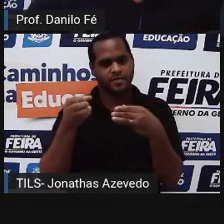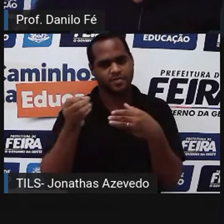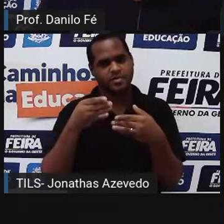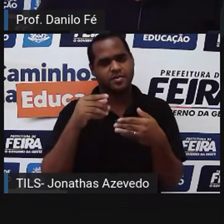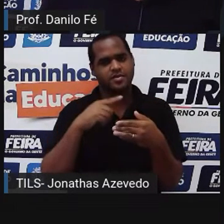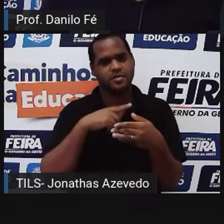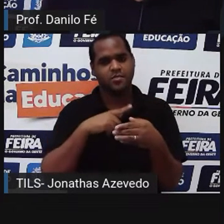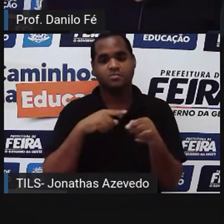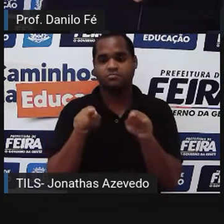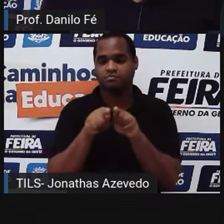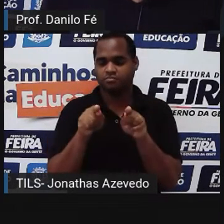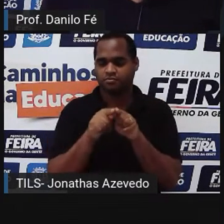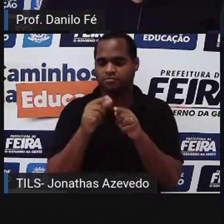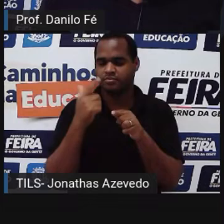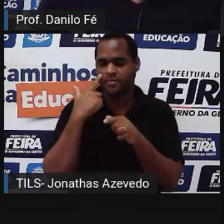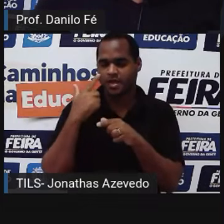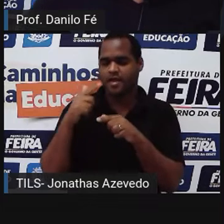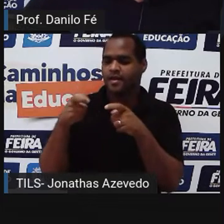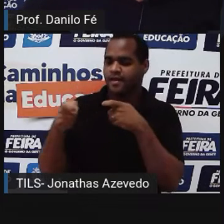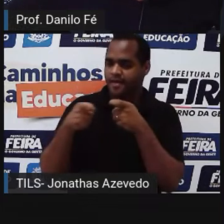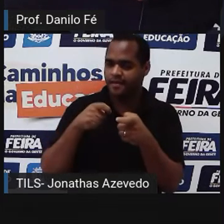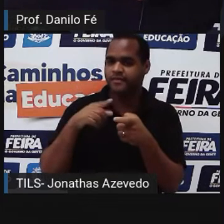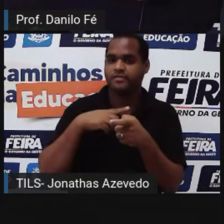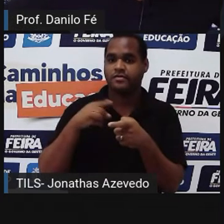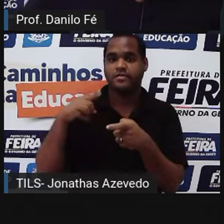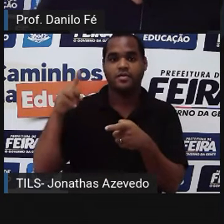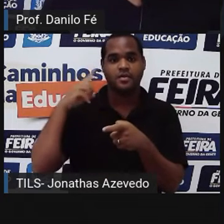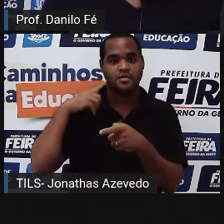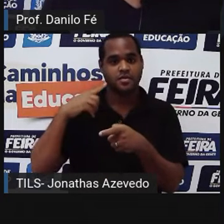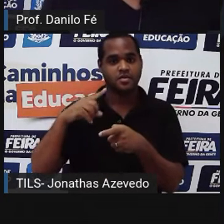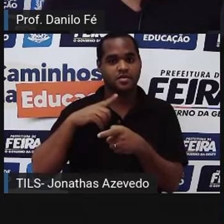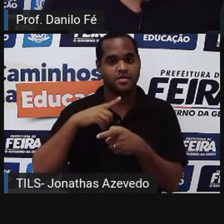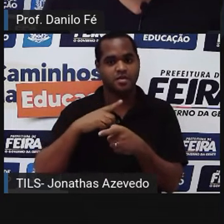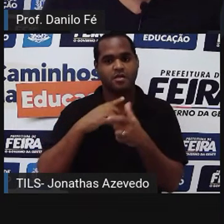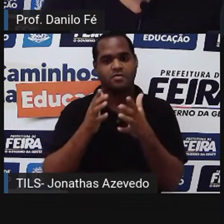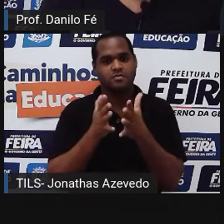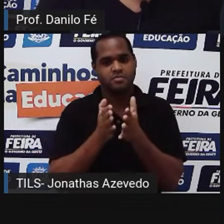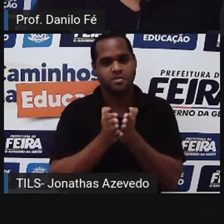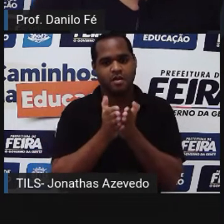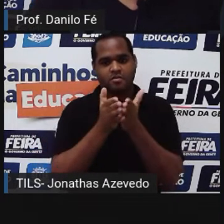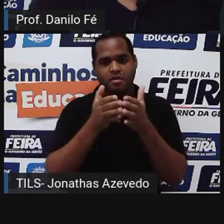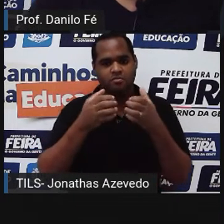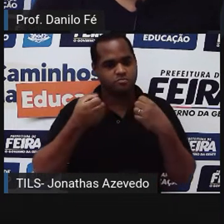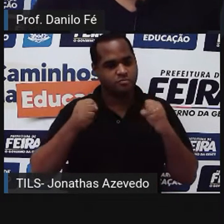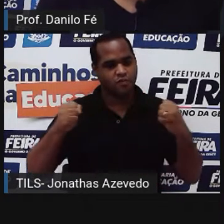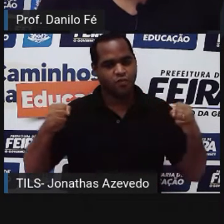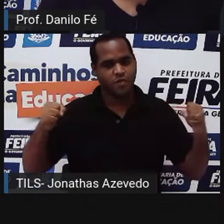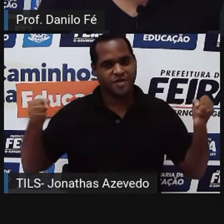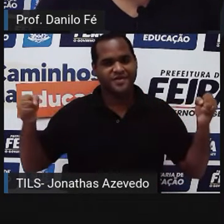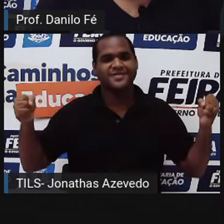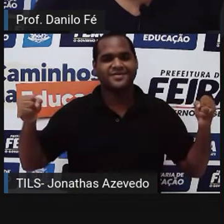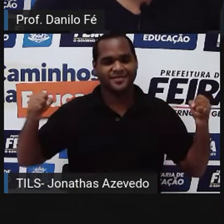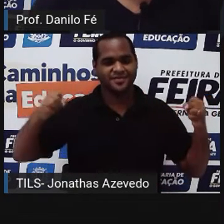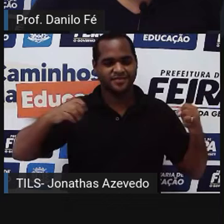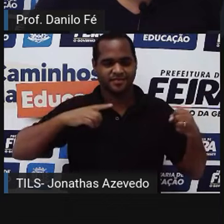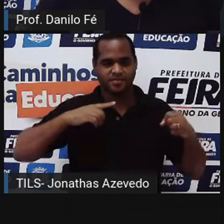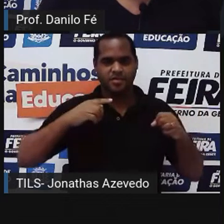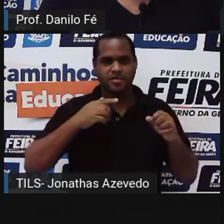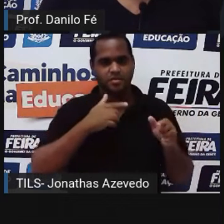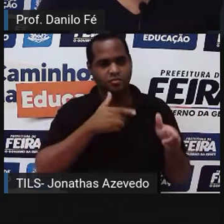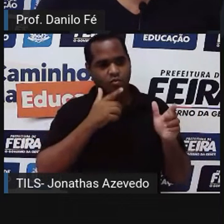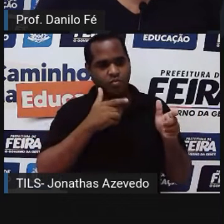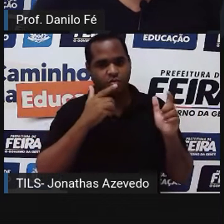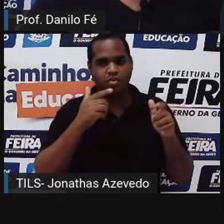então, as guerras eram travadas por aqueles grandes e pesados navios que ficavam trocando